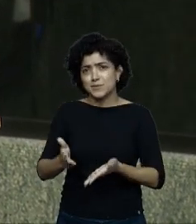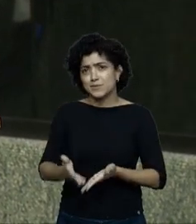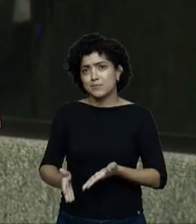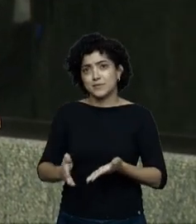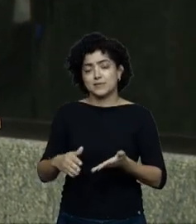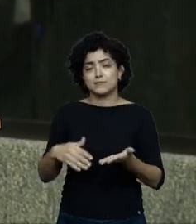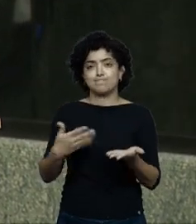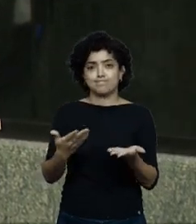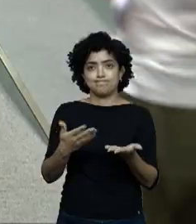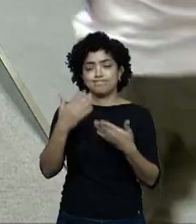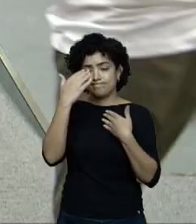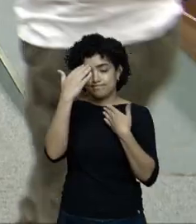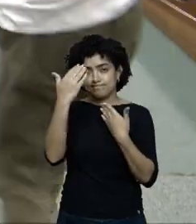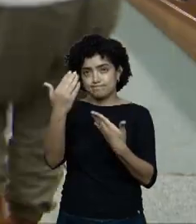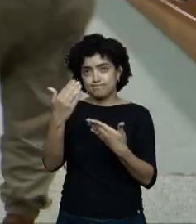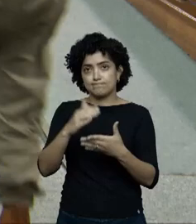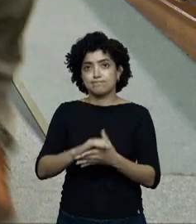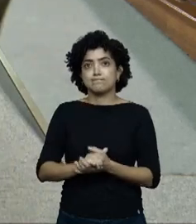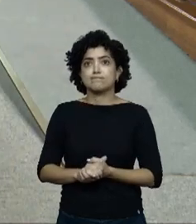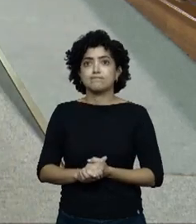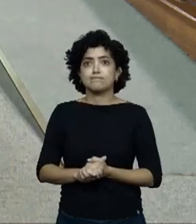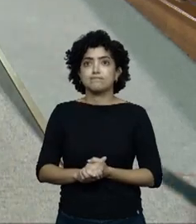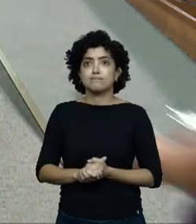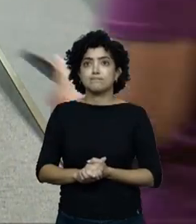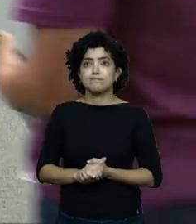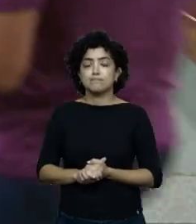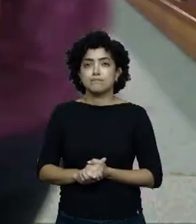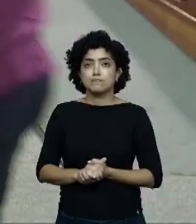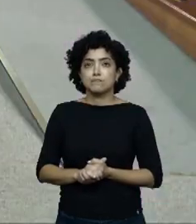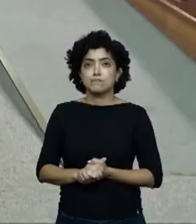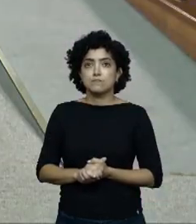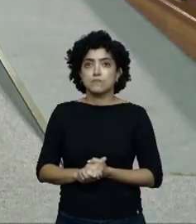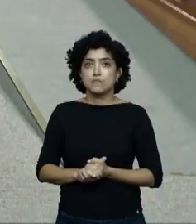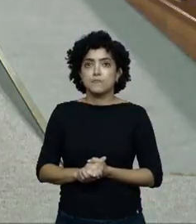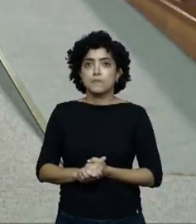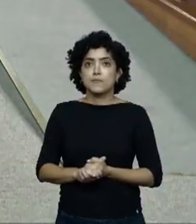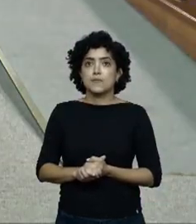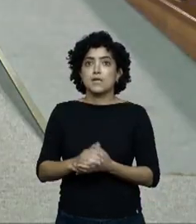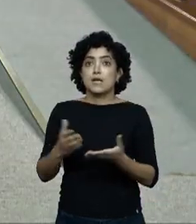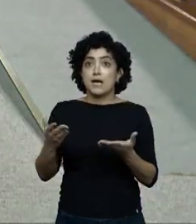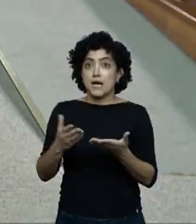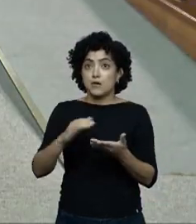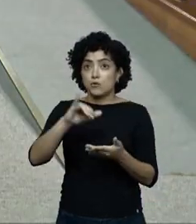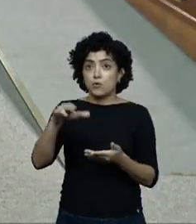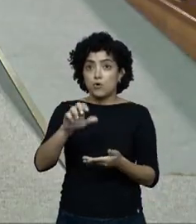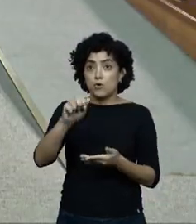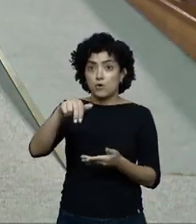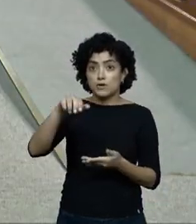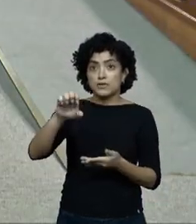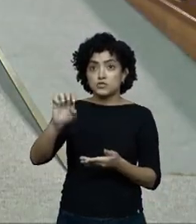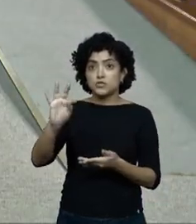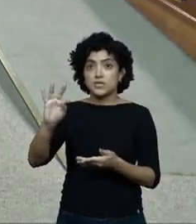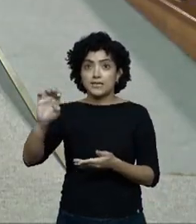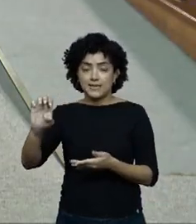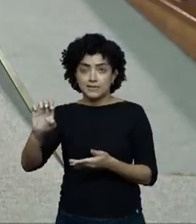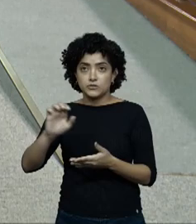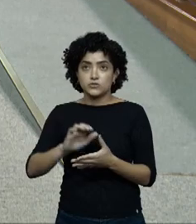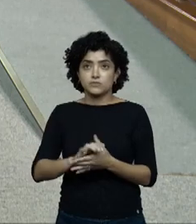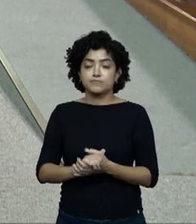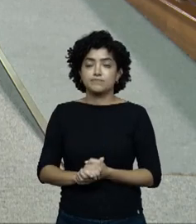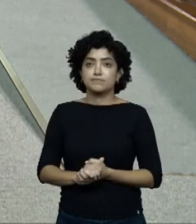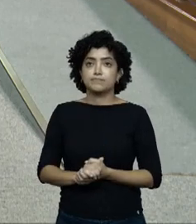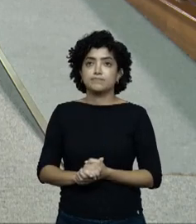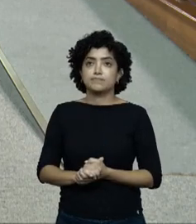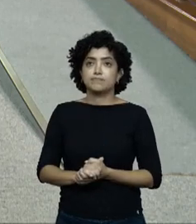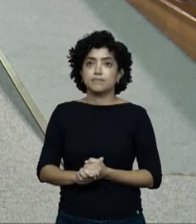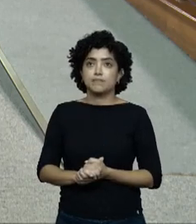muito obrigada é obrigada a Janete de Criciúma e depois o Mário de Xanxerê